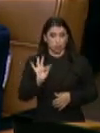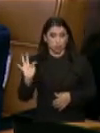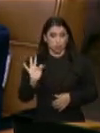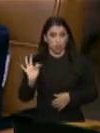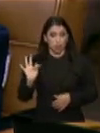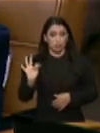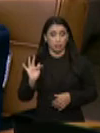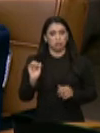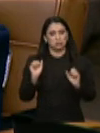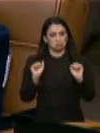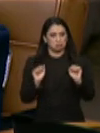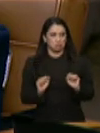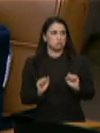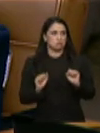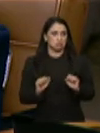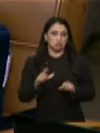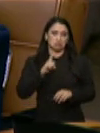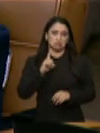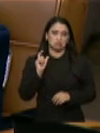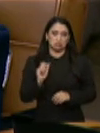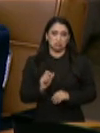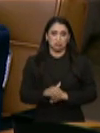que possivelmente